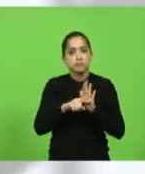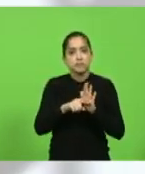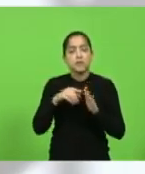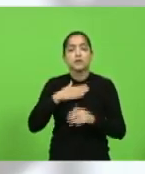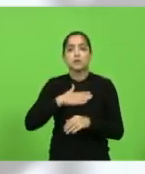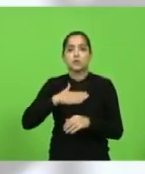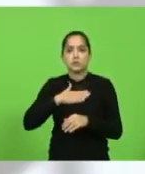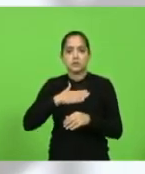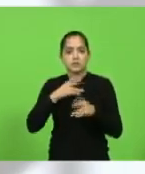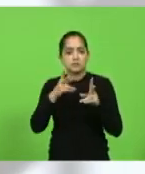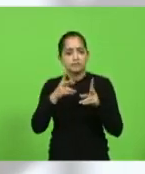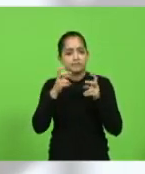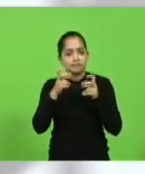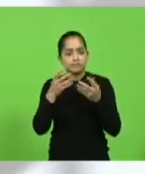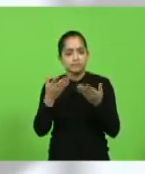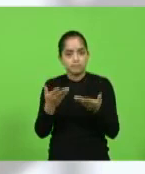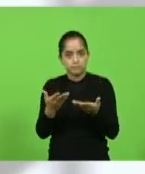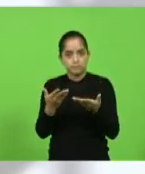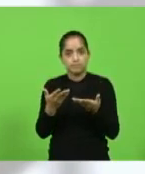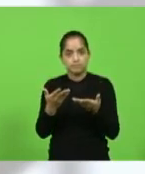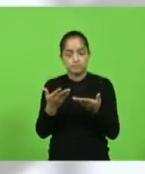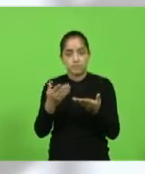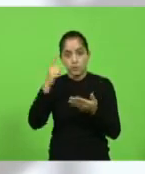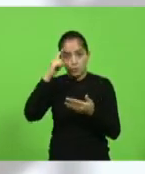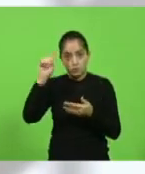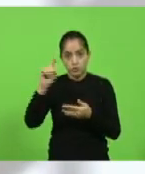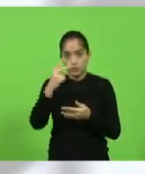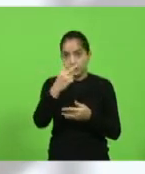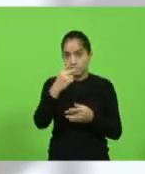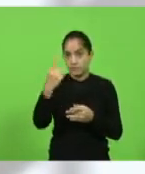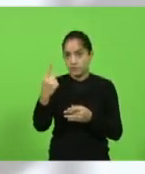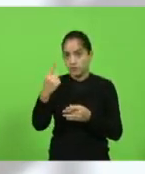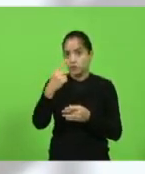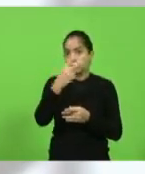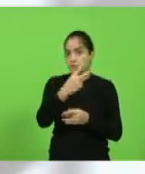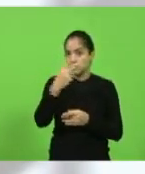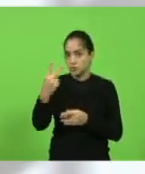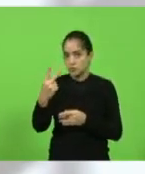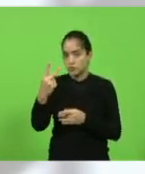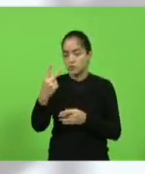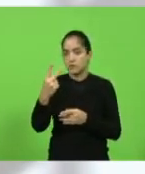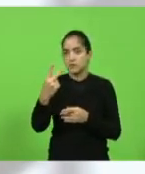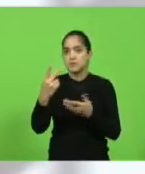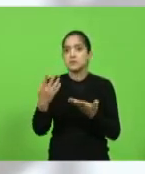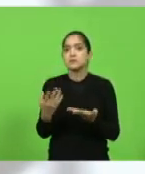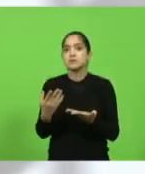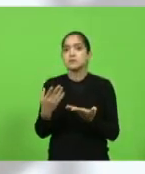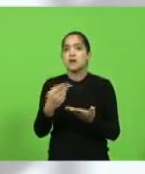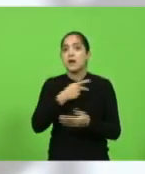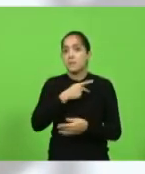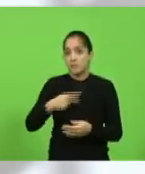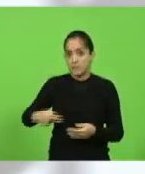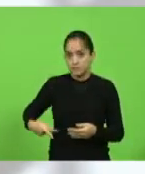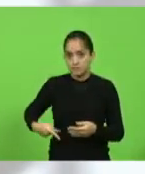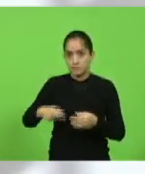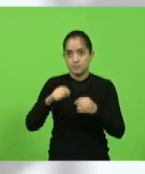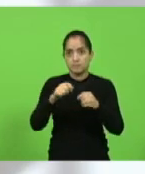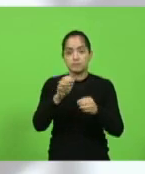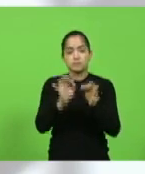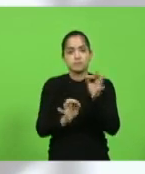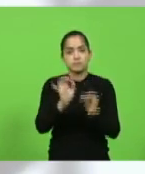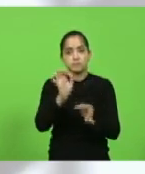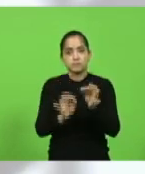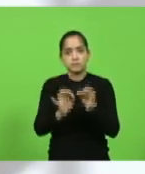uma observação, pois, no dia 22 último, a presidência deste tribunal proferiu o despacho de